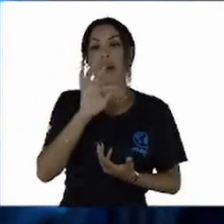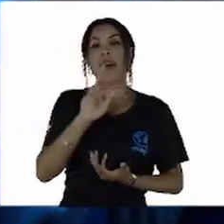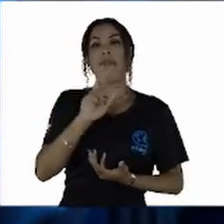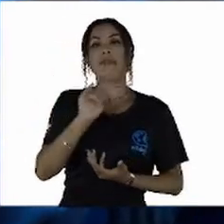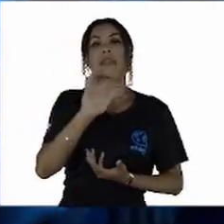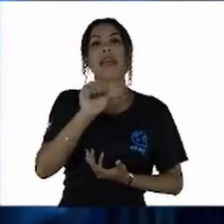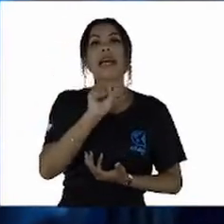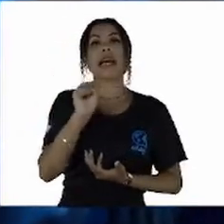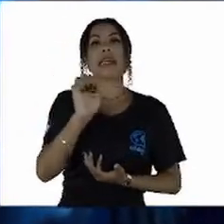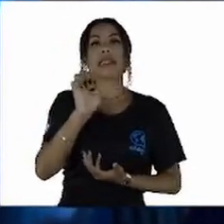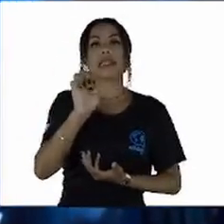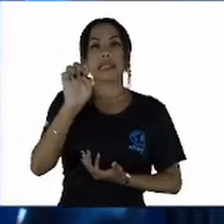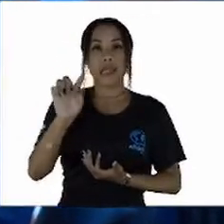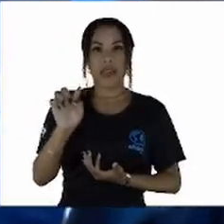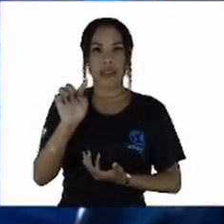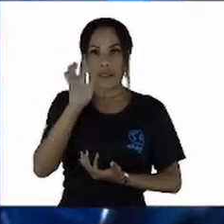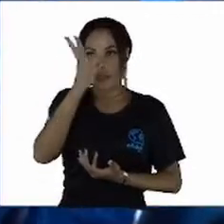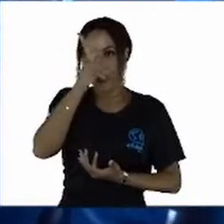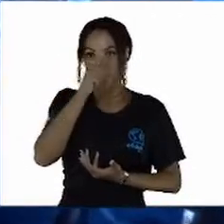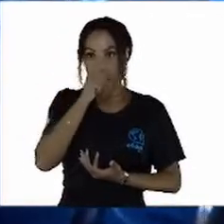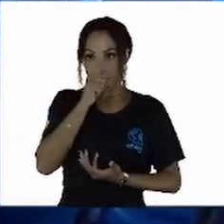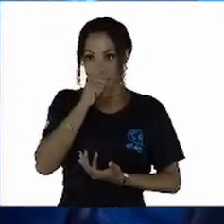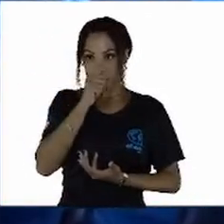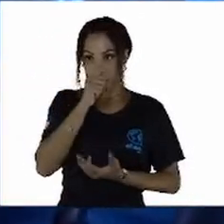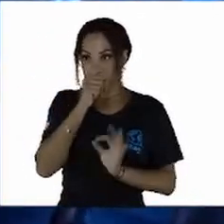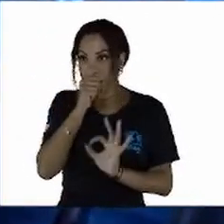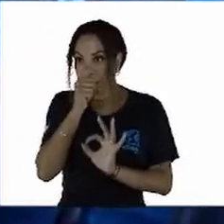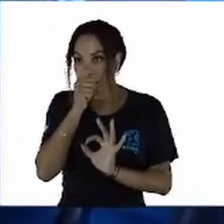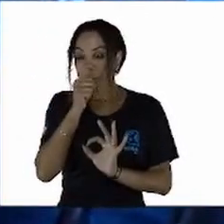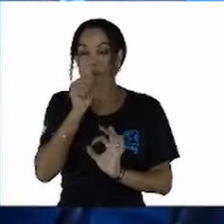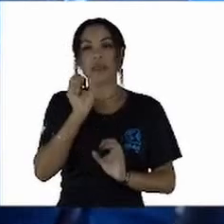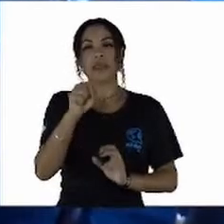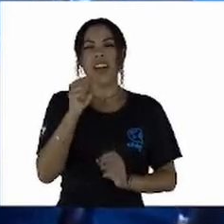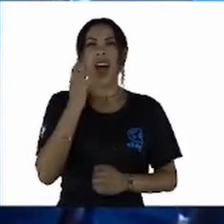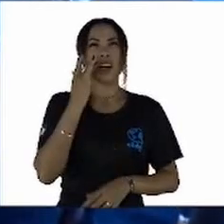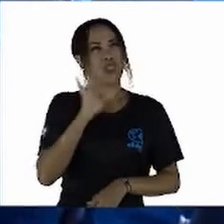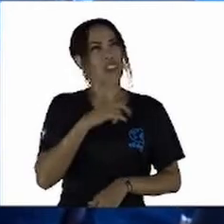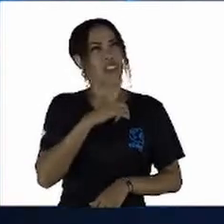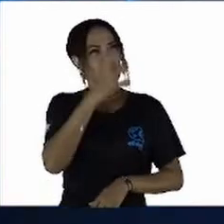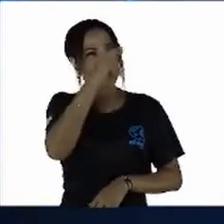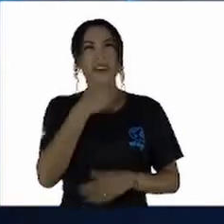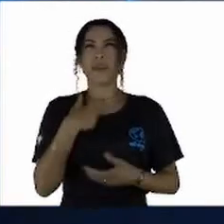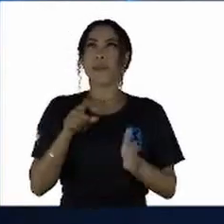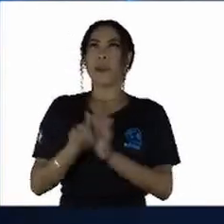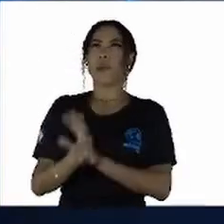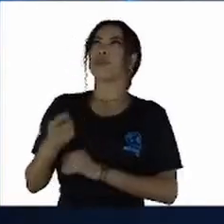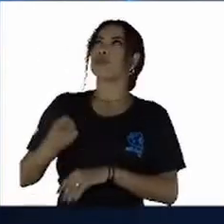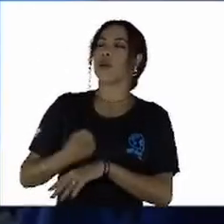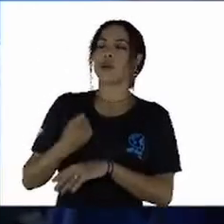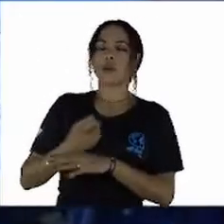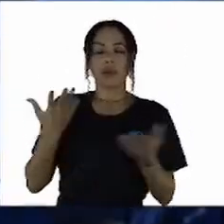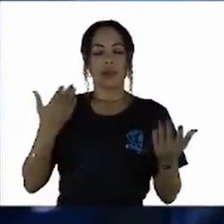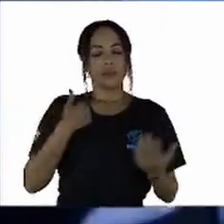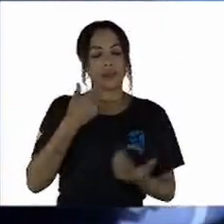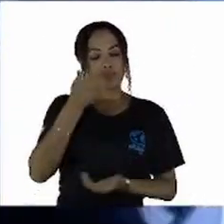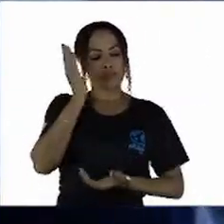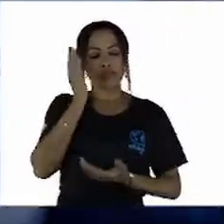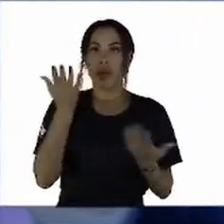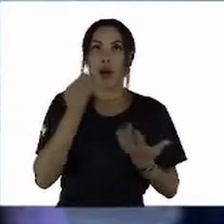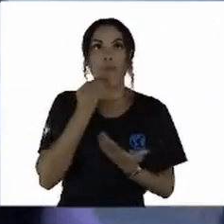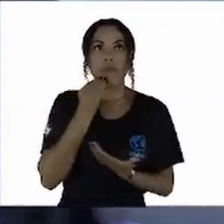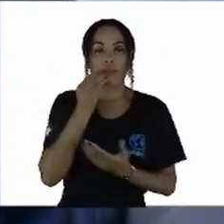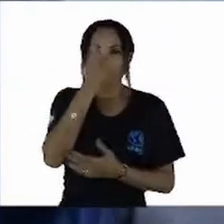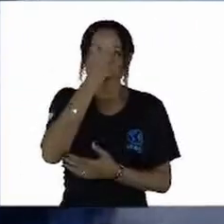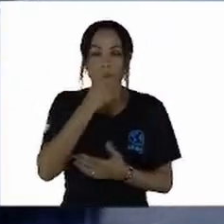poucos. Fricassê. Fricassê de frango? Uhum. Eu acho que só existe frango, né, idiota? Eu perguntei, porra, seu idiota, claro que é de